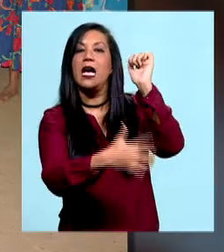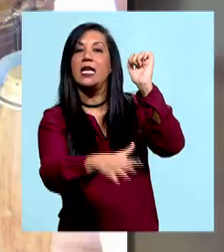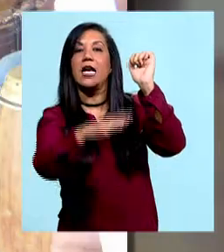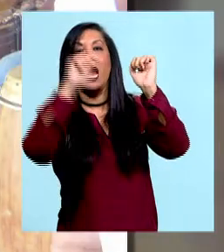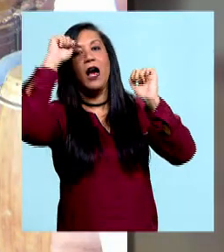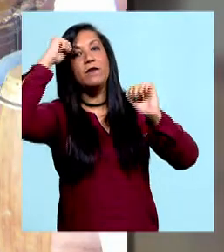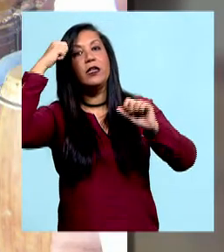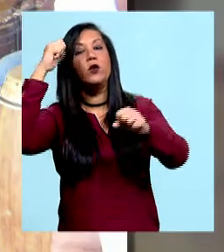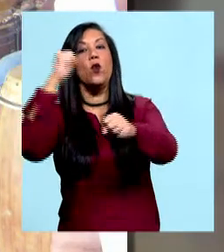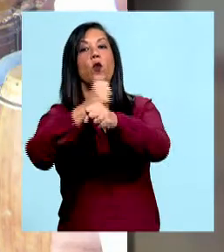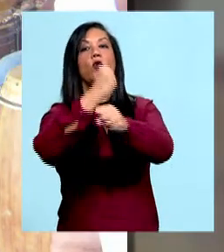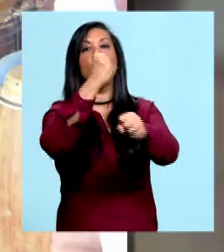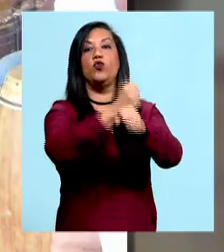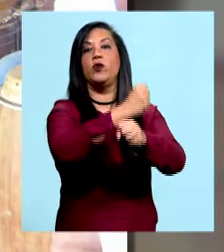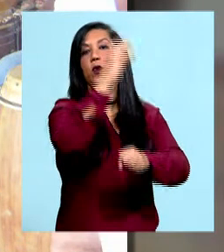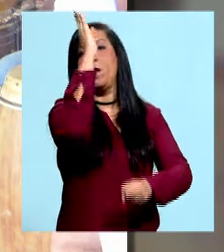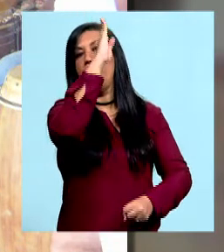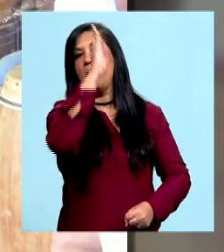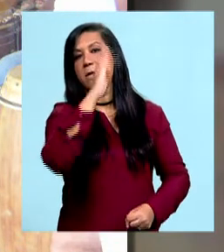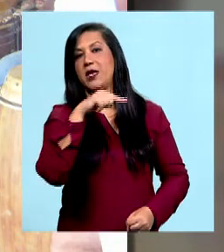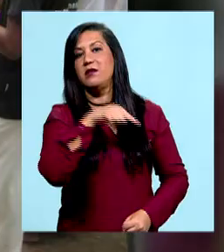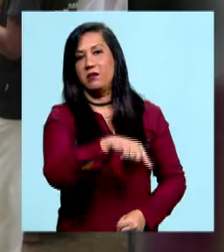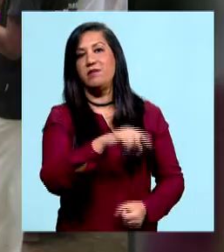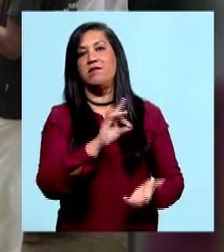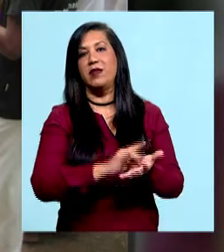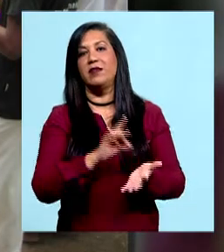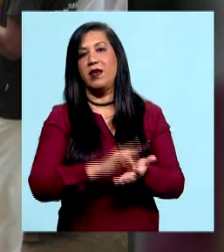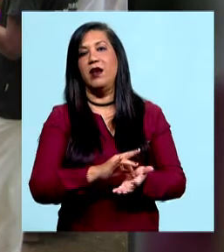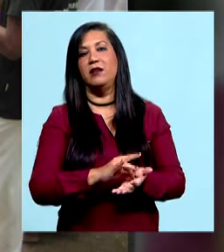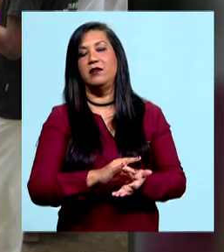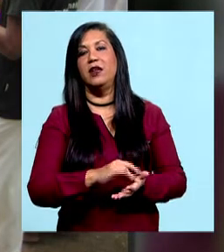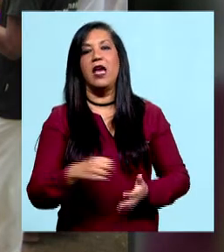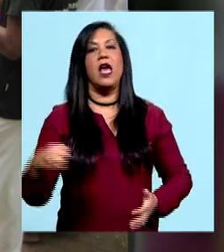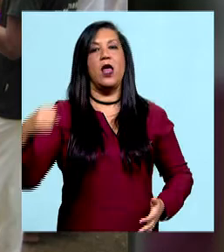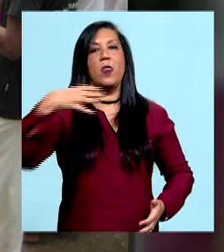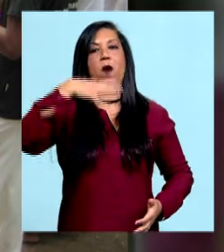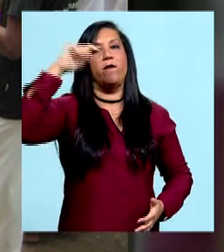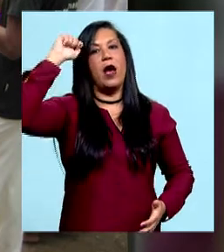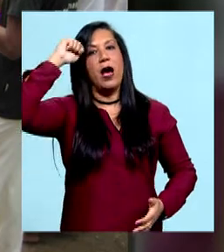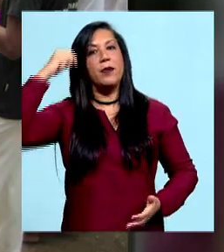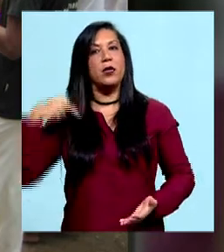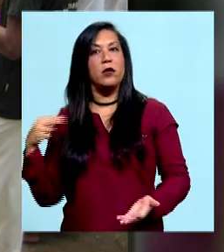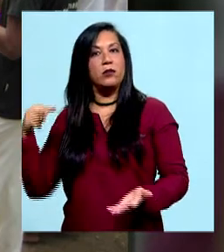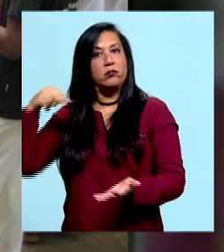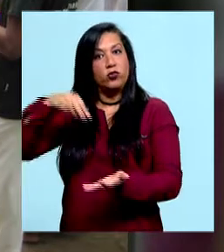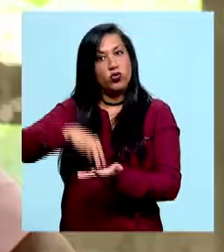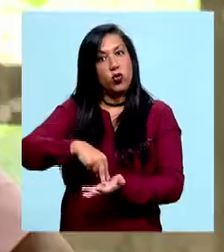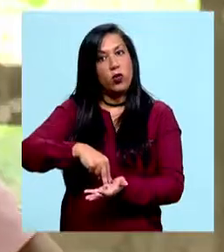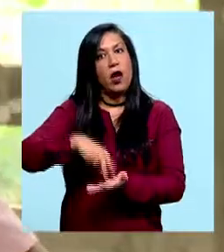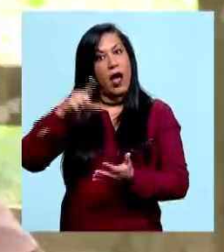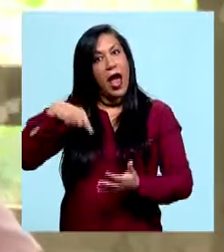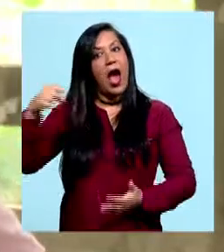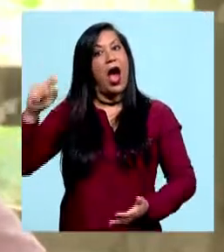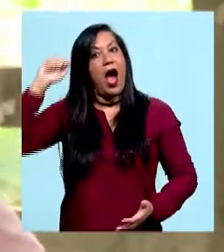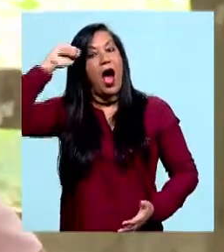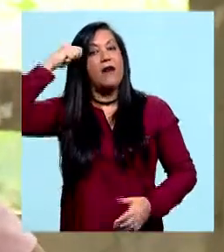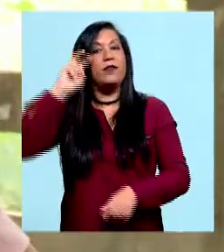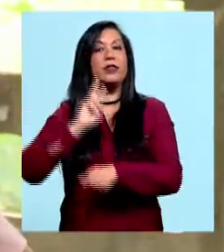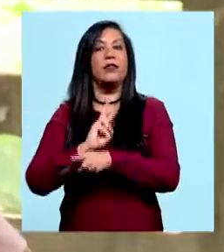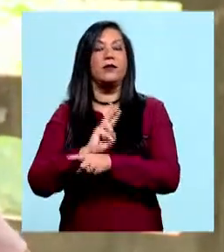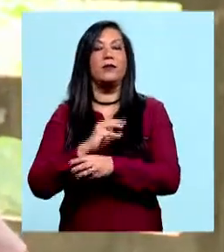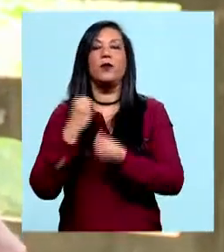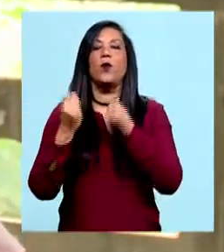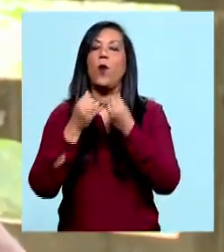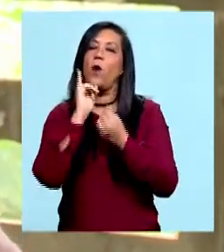construiu o Brasil. Então, é a minha nova África. Eu estou aqui, estou em África. Como é contar